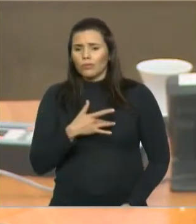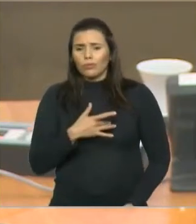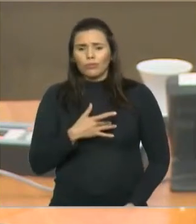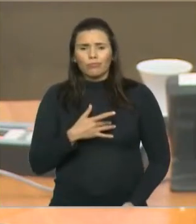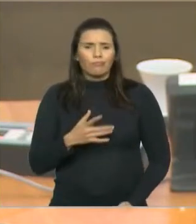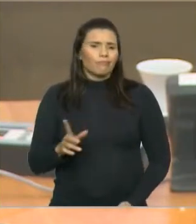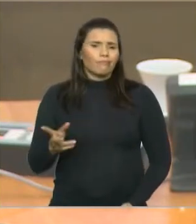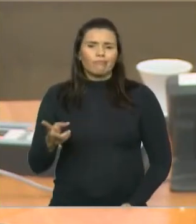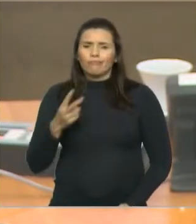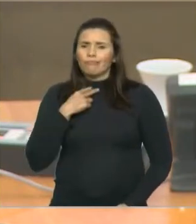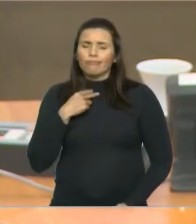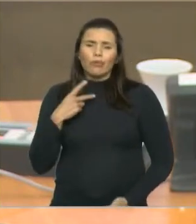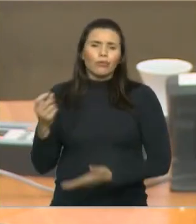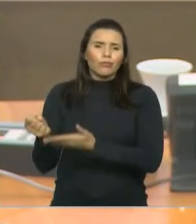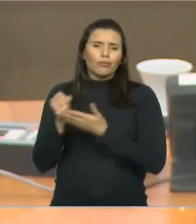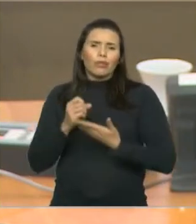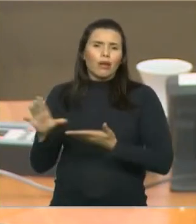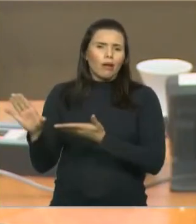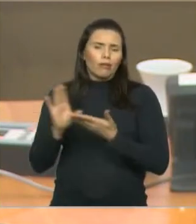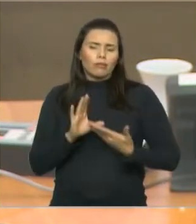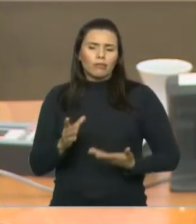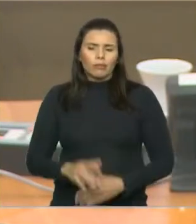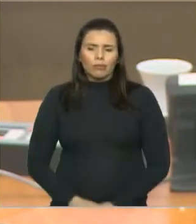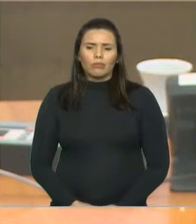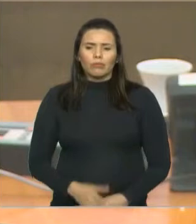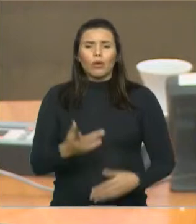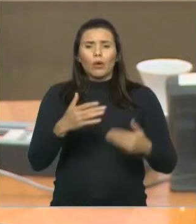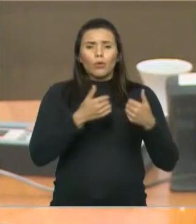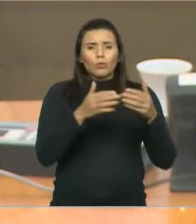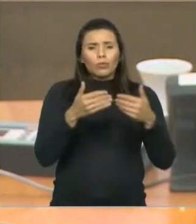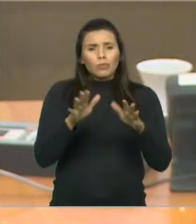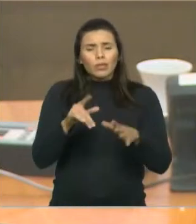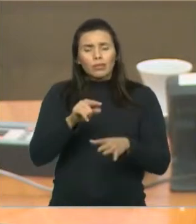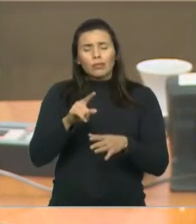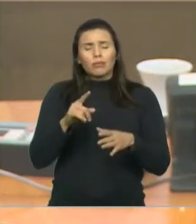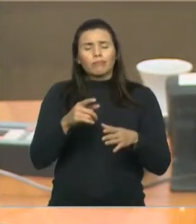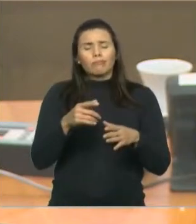serviços nos hospitais regionais que nós abrimos, de modo que acontece o seguinte: